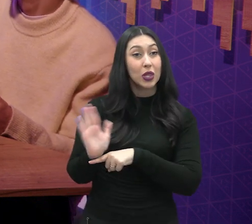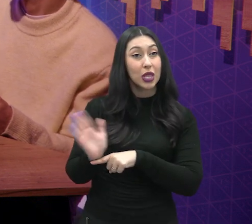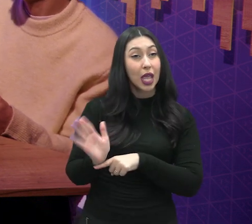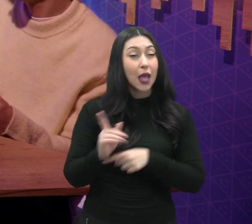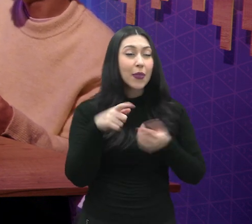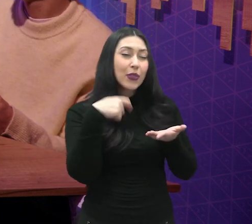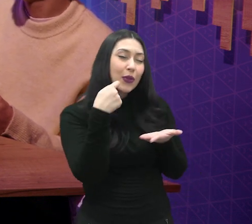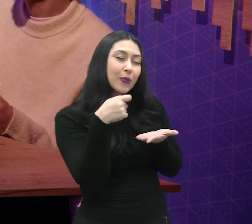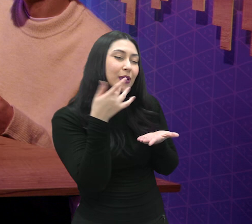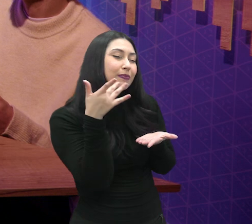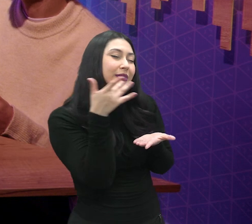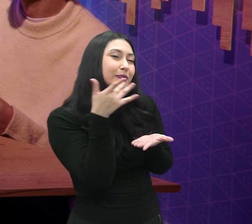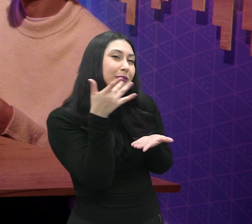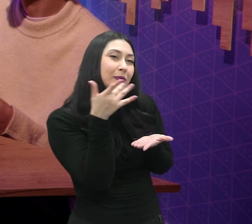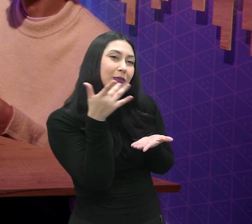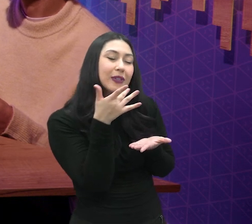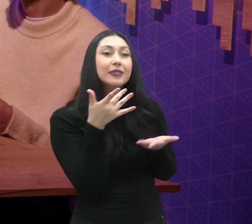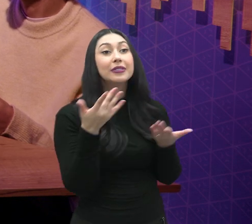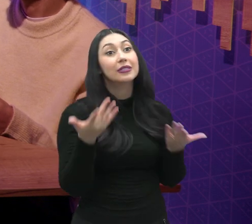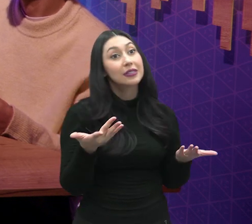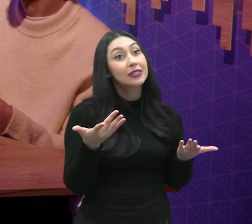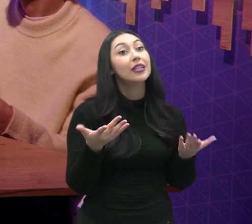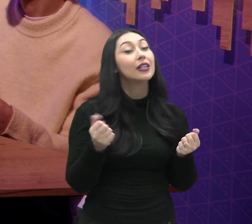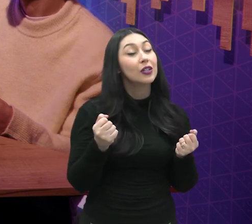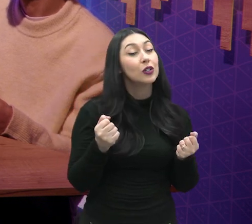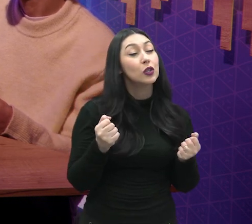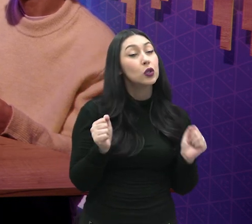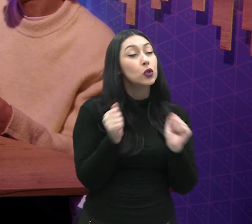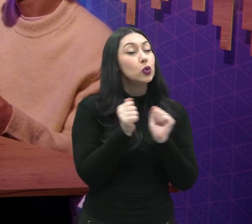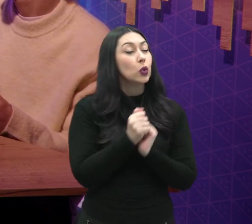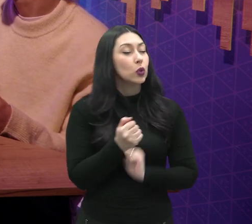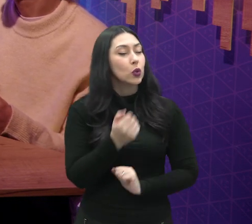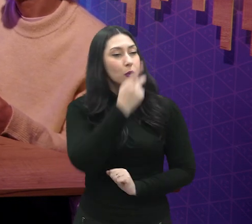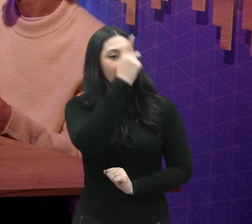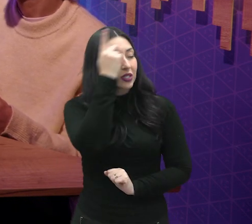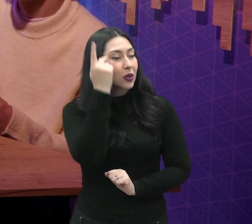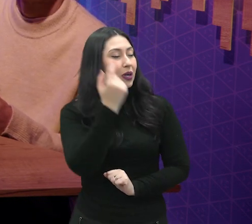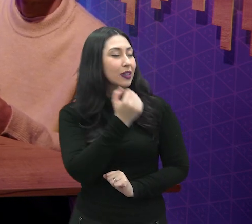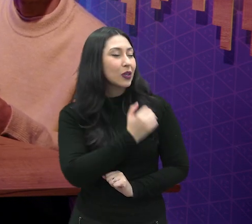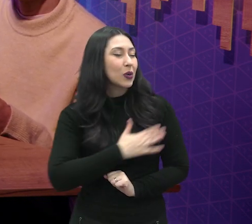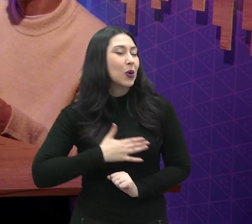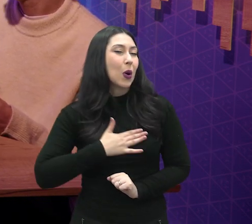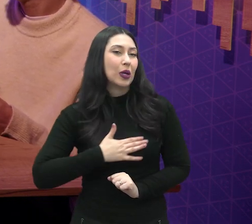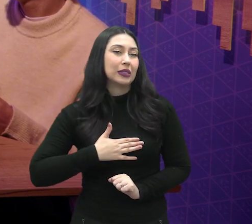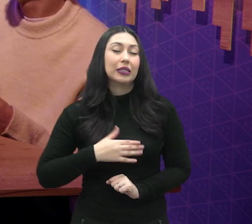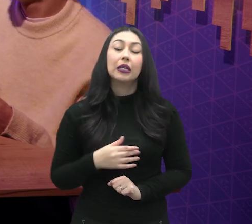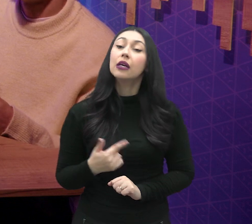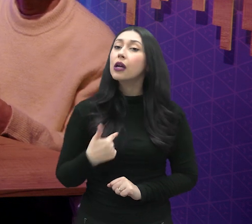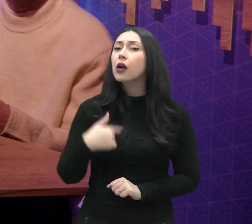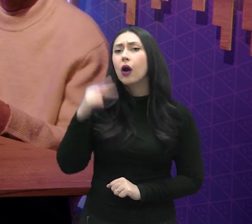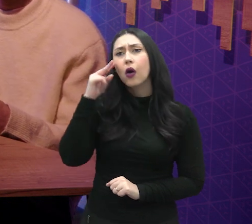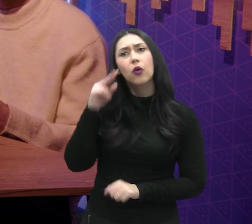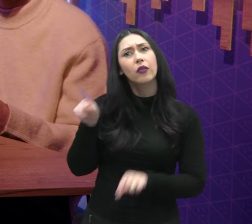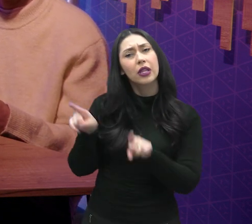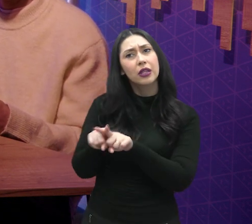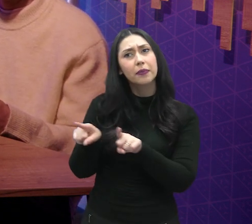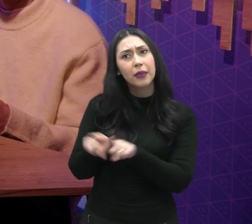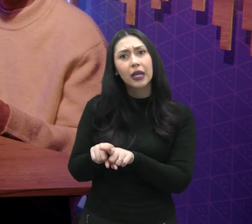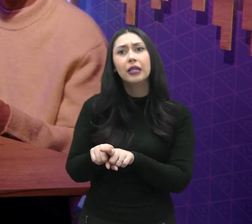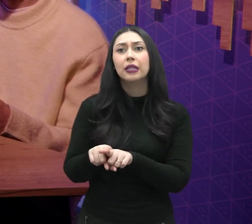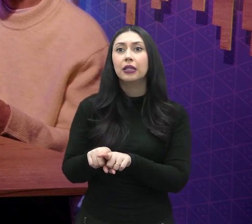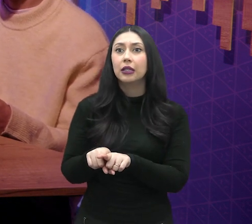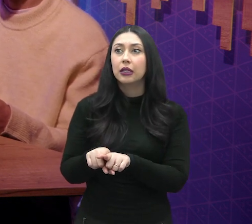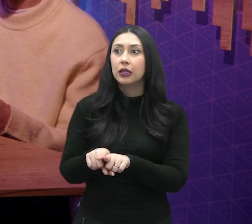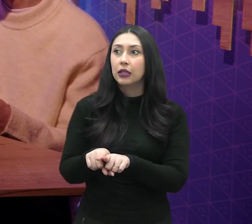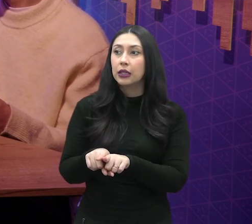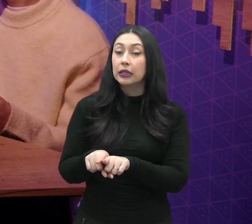com os amigos, ir comer uma comidinha gostosa em algum lugar, né? Com companhias que você se sente confortável. Eu vi, inclusive,